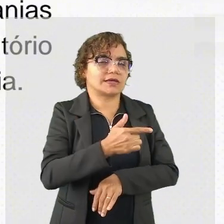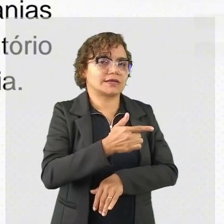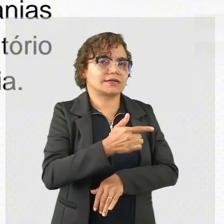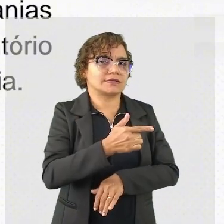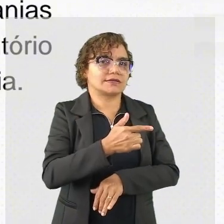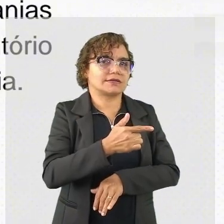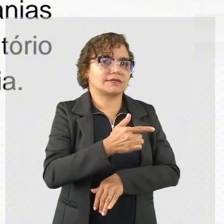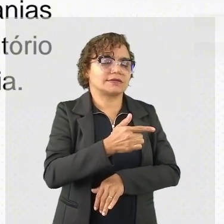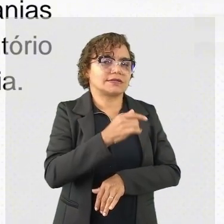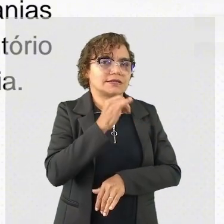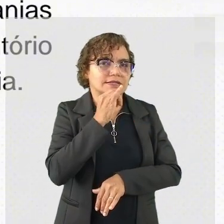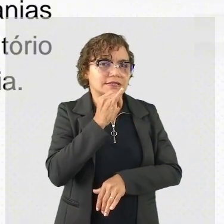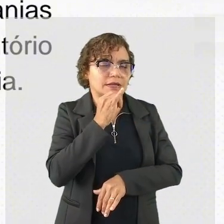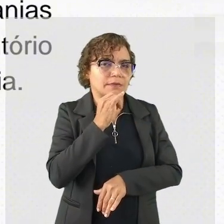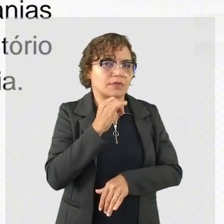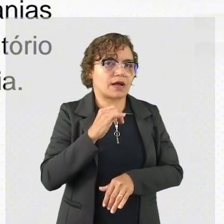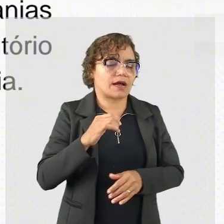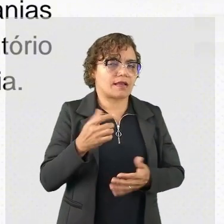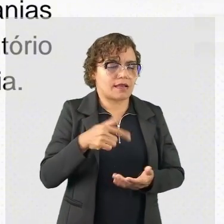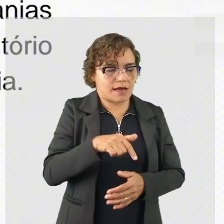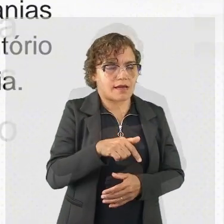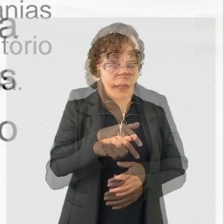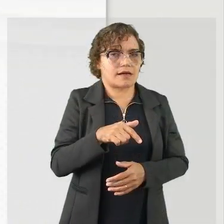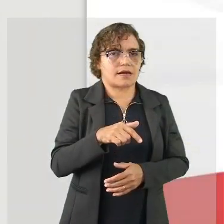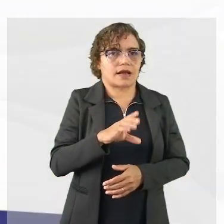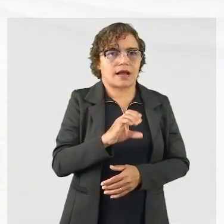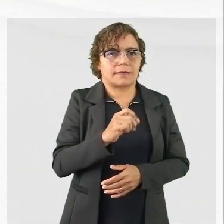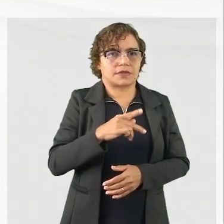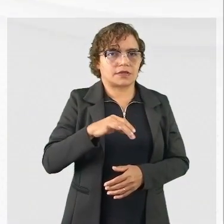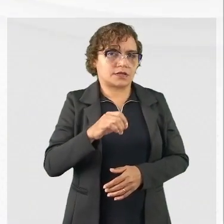de Pernambuco. Era mais complexo.